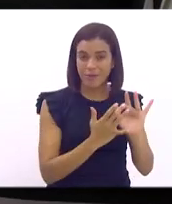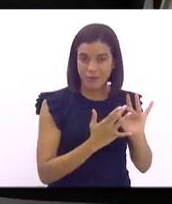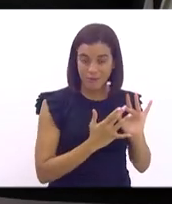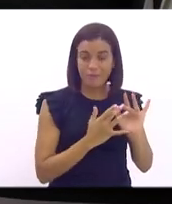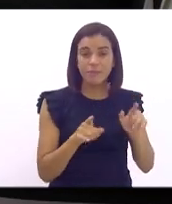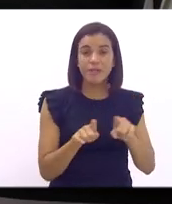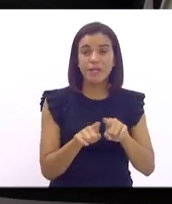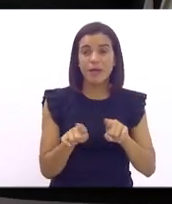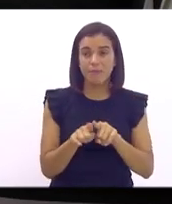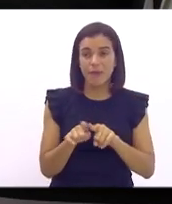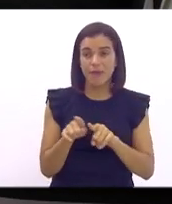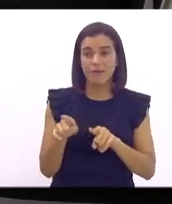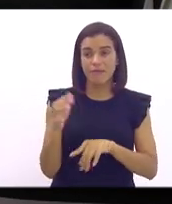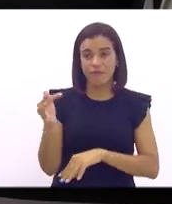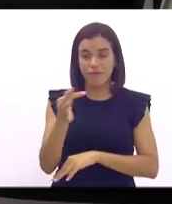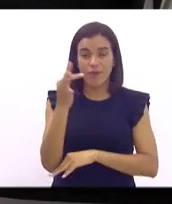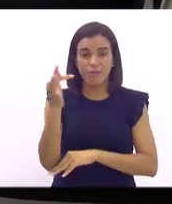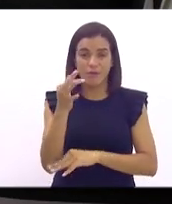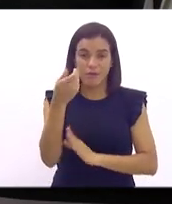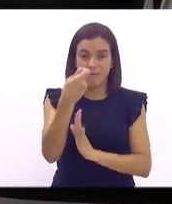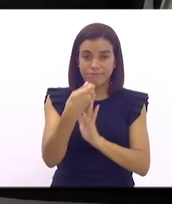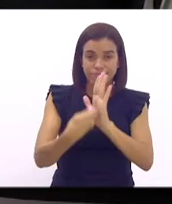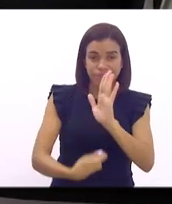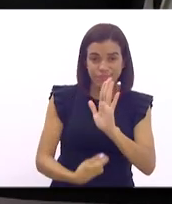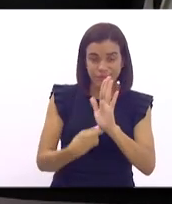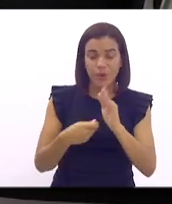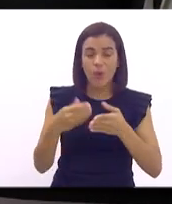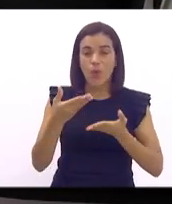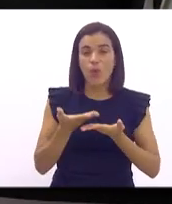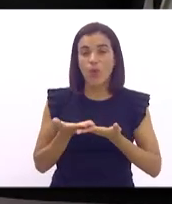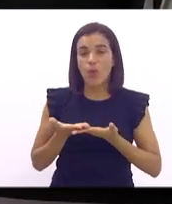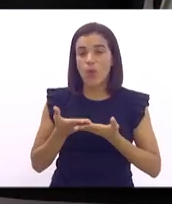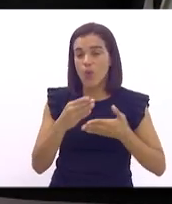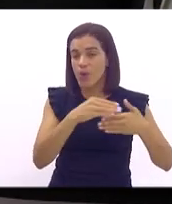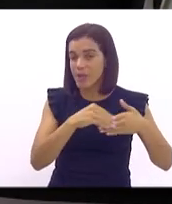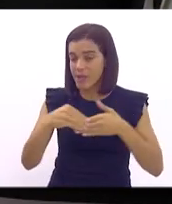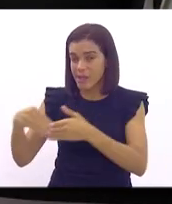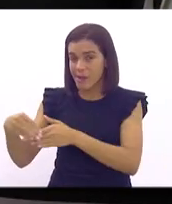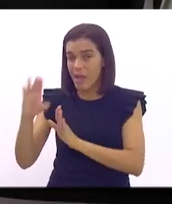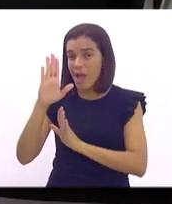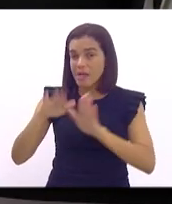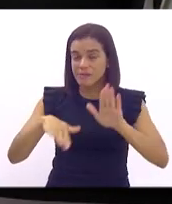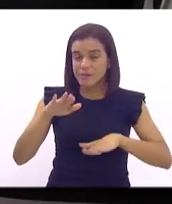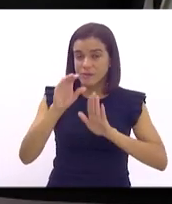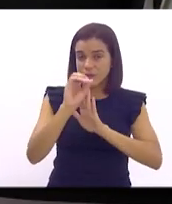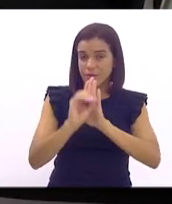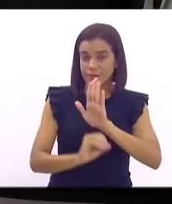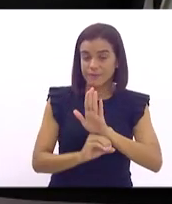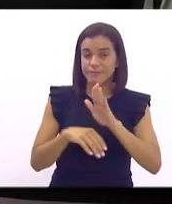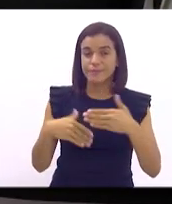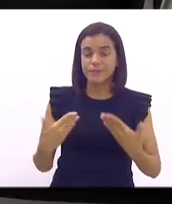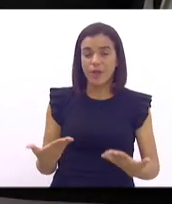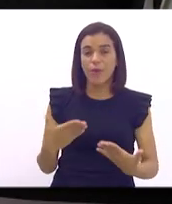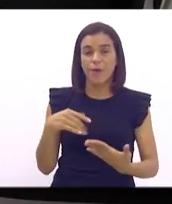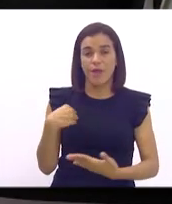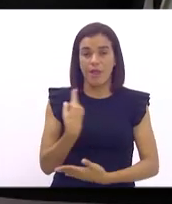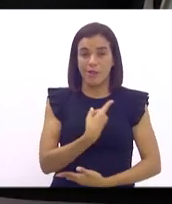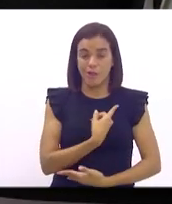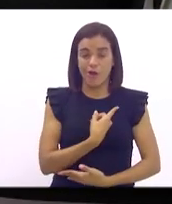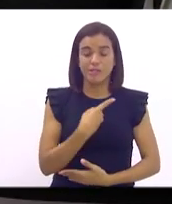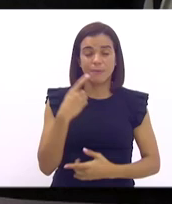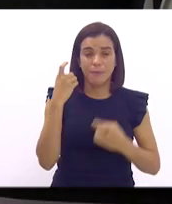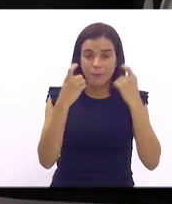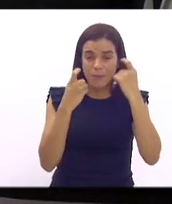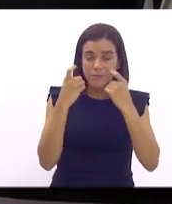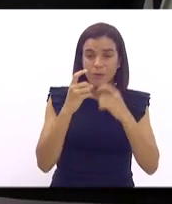você formalizar. Né? A gente está em instituições que formalizam esse encaminhamento, seja por ofício, seja nesse contato. Então, a nossa questão de cuidado em